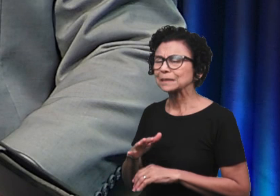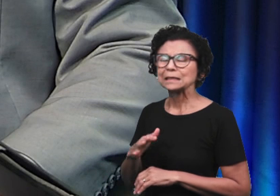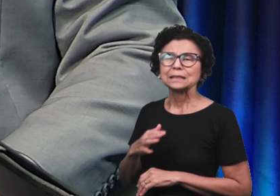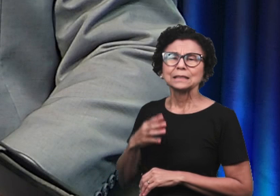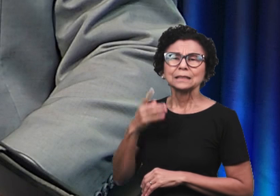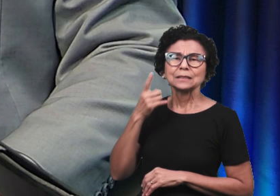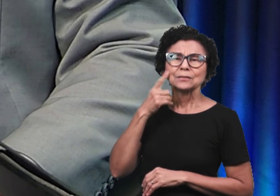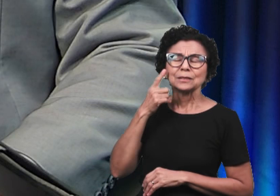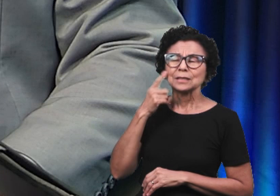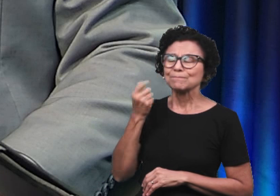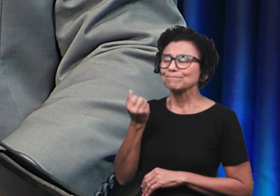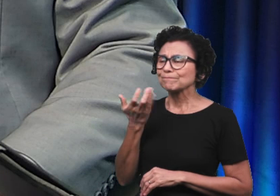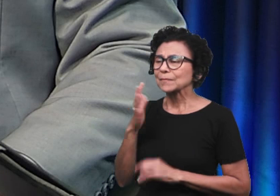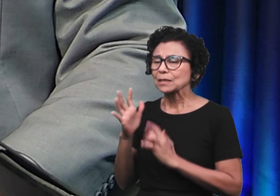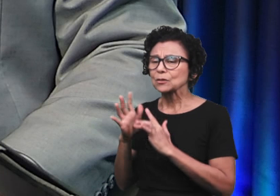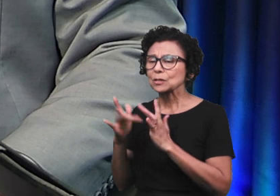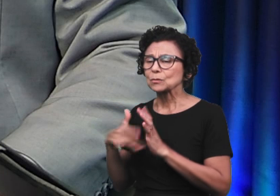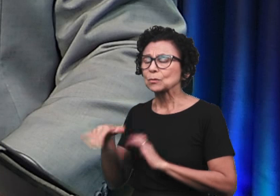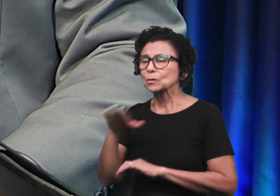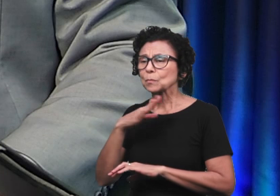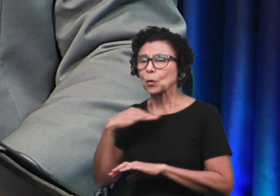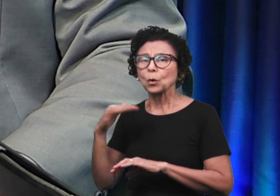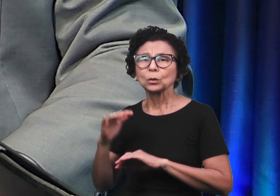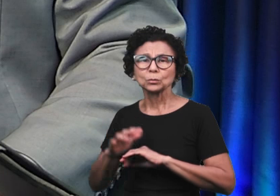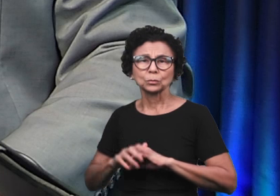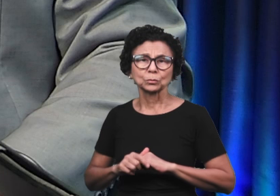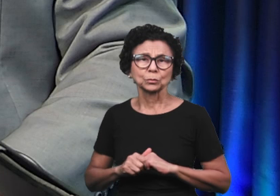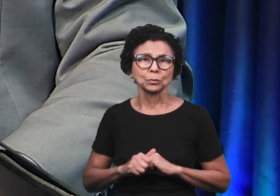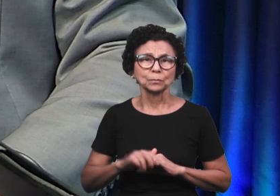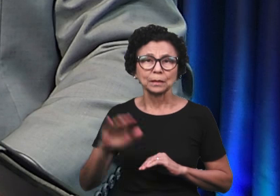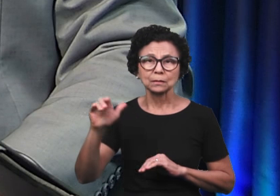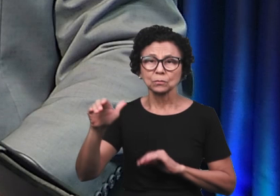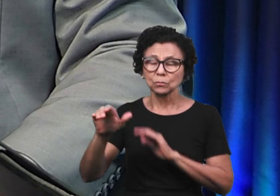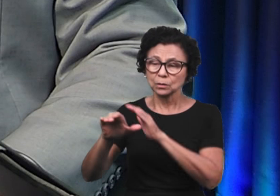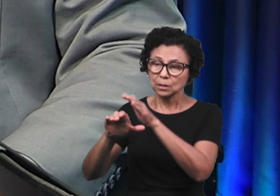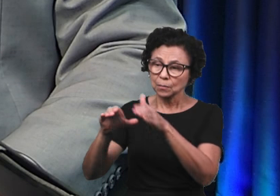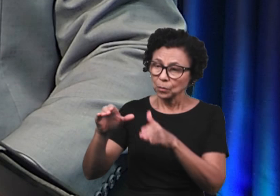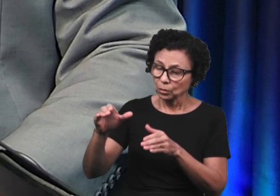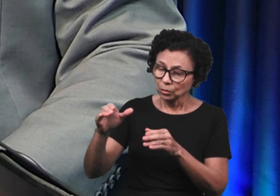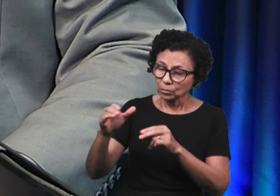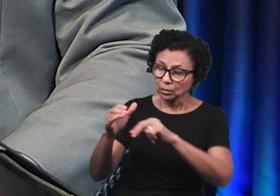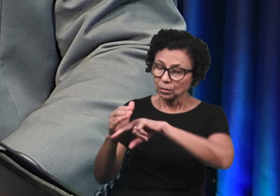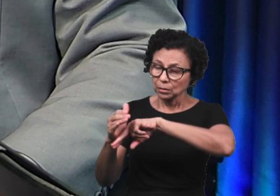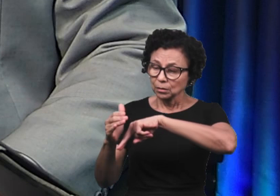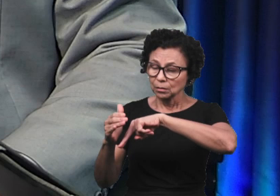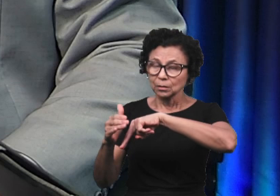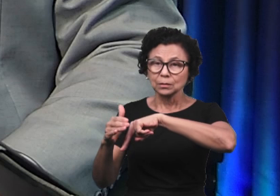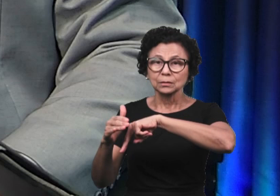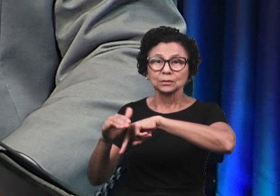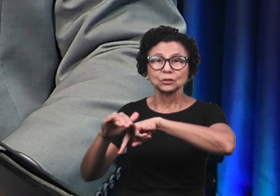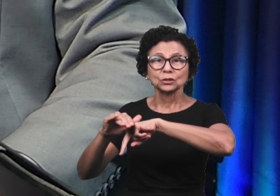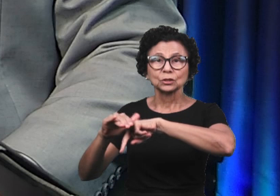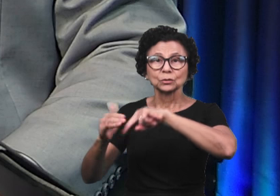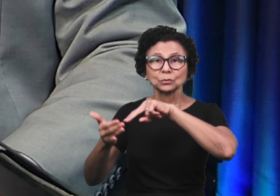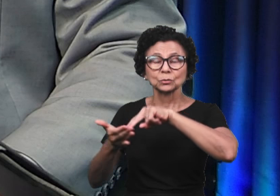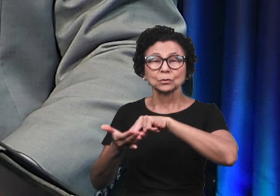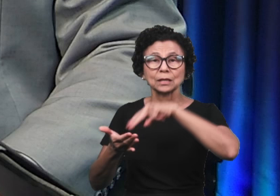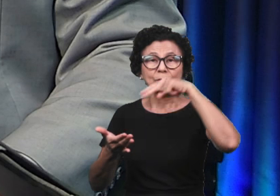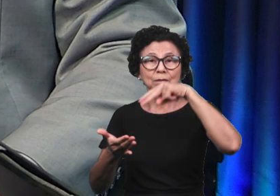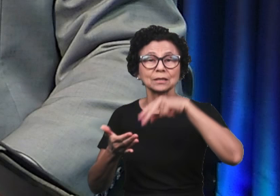morto, mas chegou lá e encontrou Jesus ressuscitado. Ouviu a sua